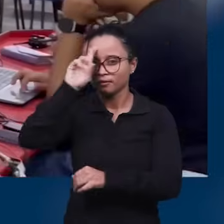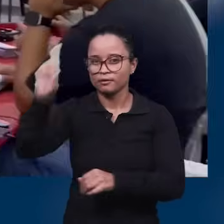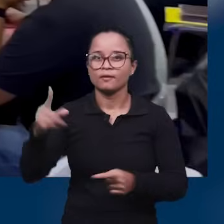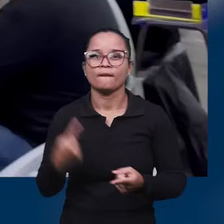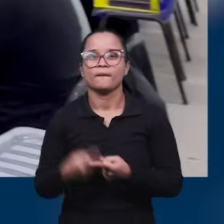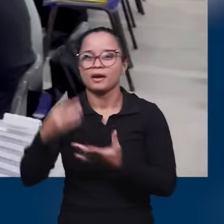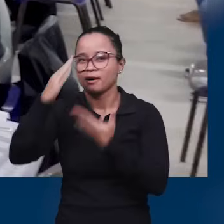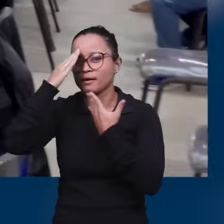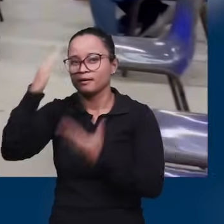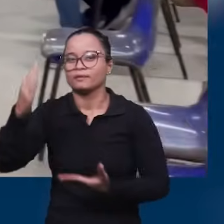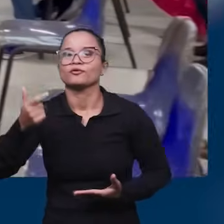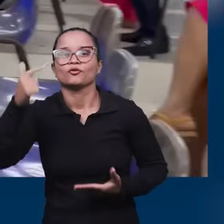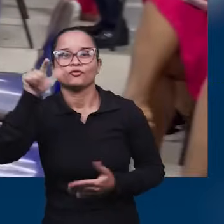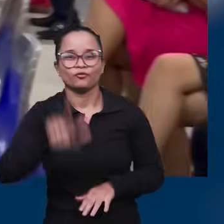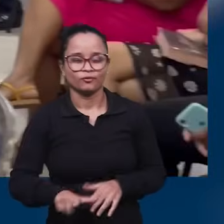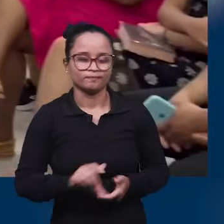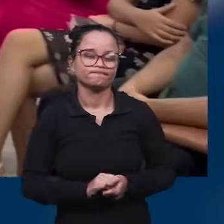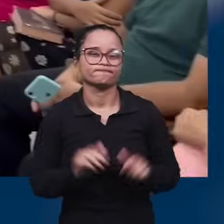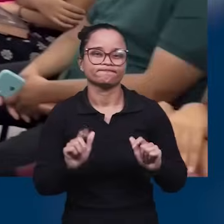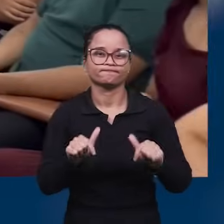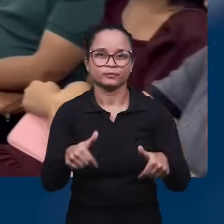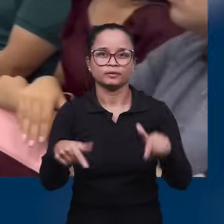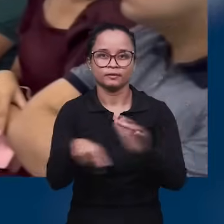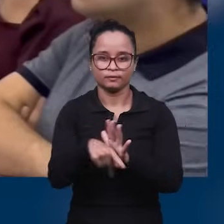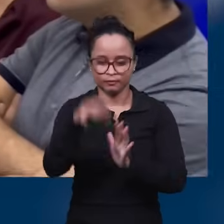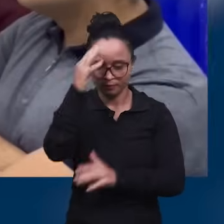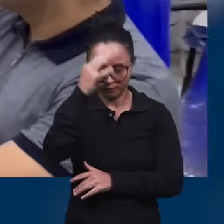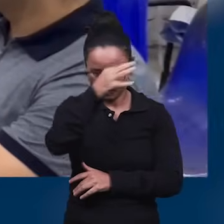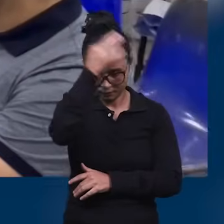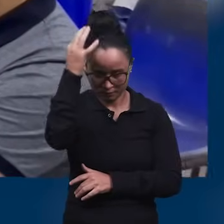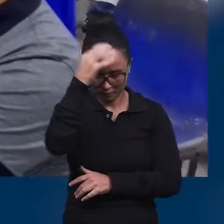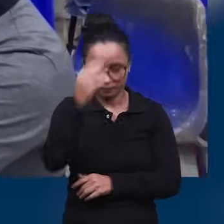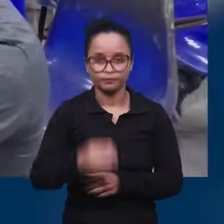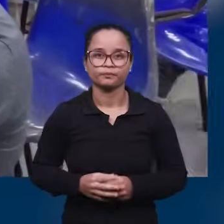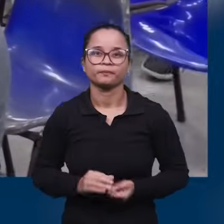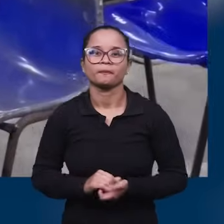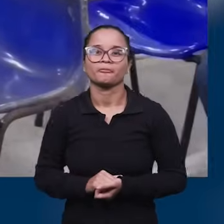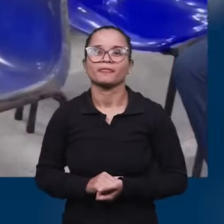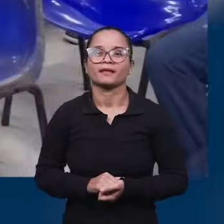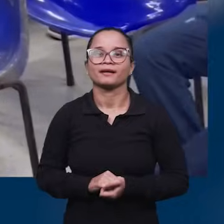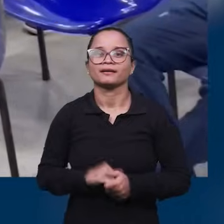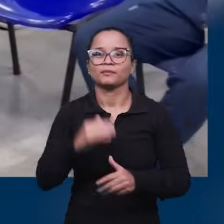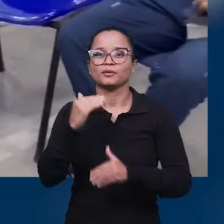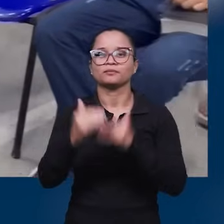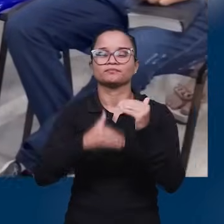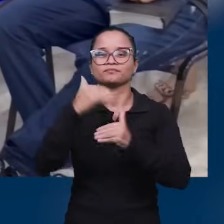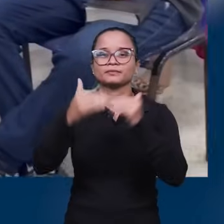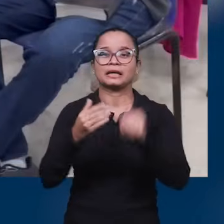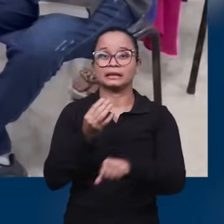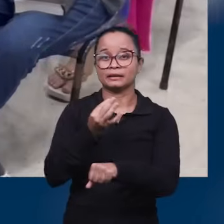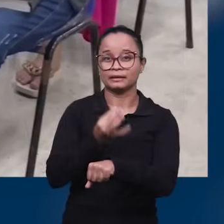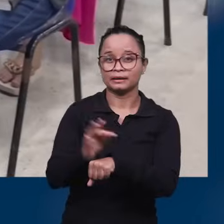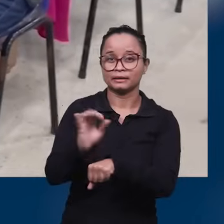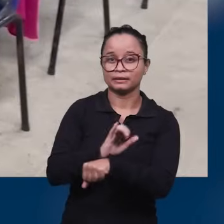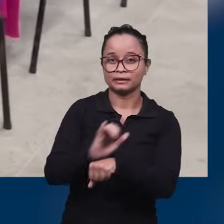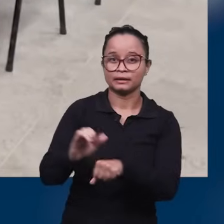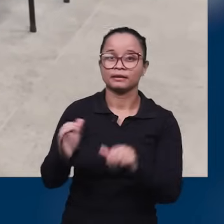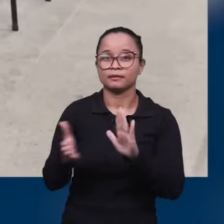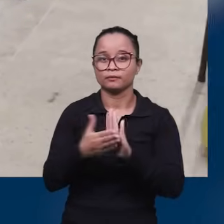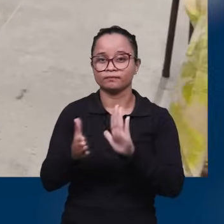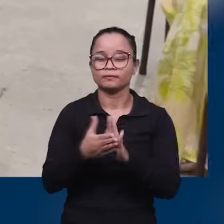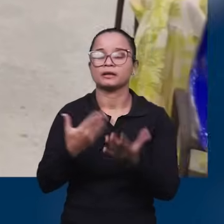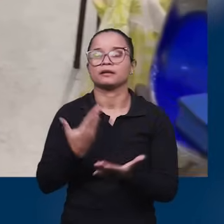Maceió. Os instrumentistas e os cantores receberam antecipadamente um material de estudo teórico de louvor